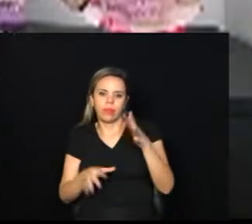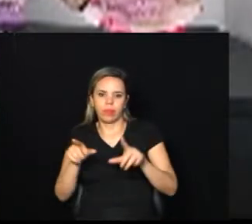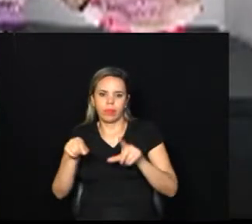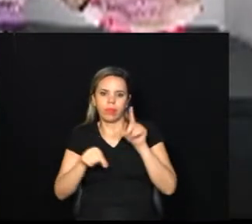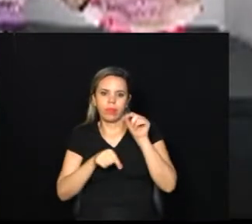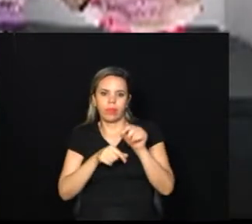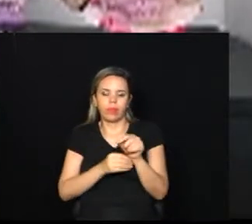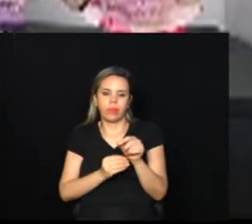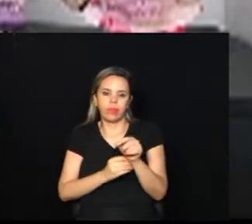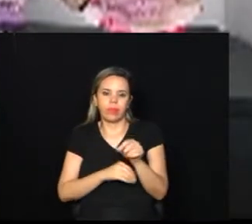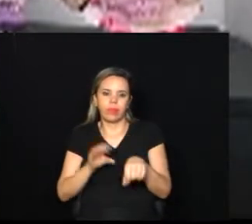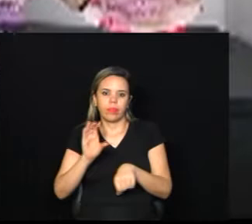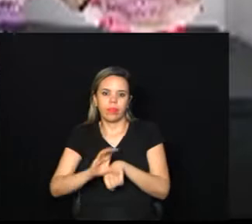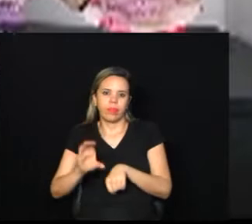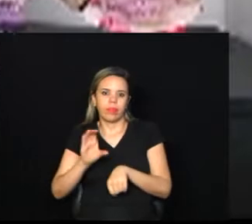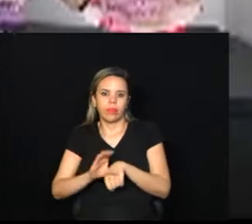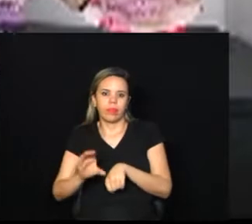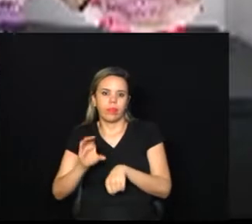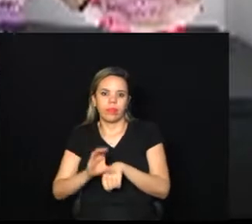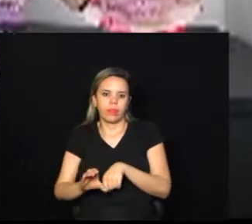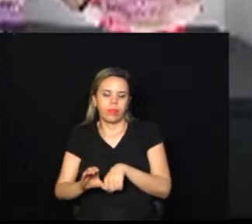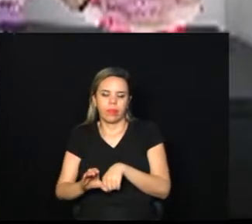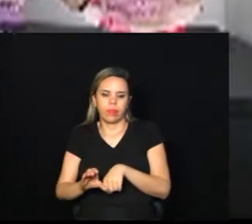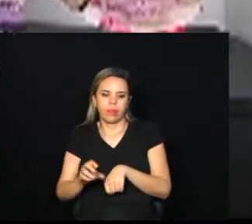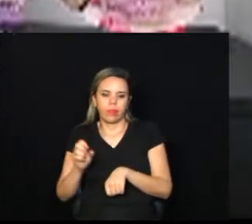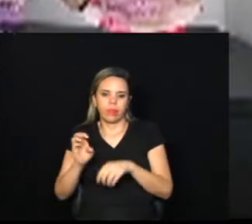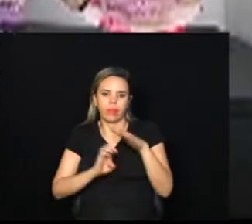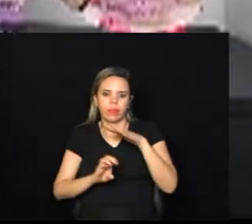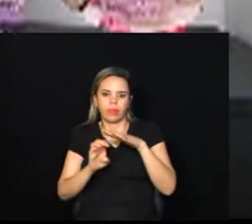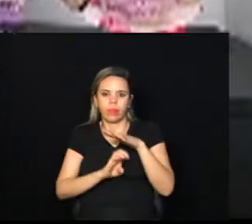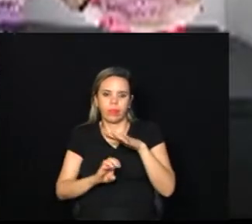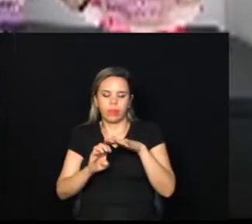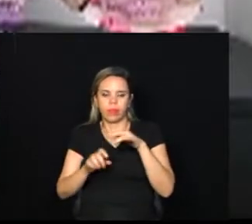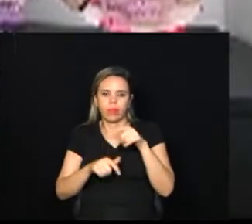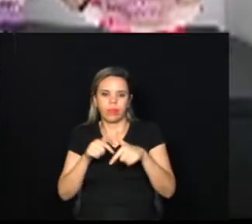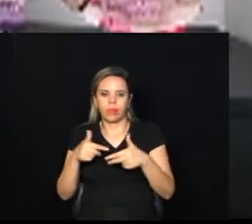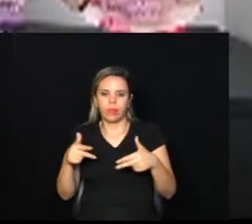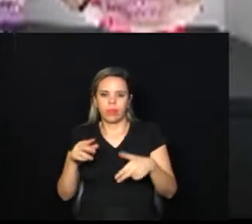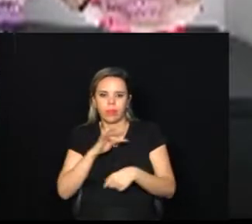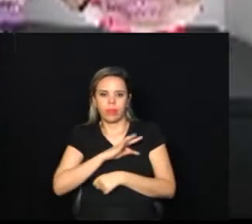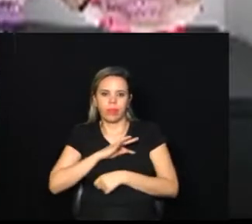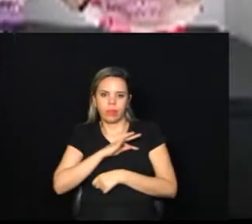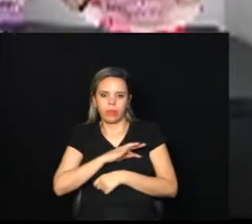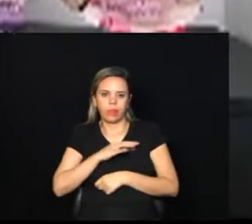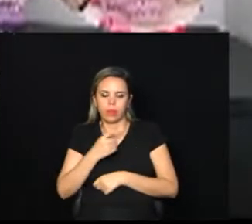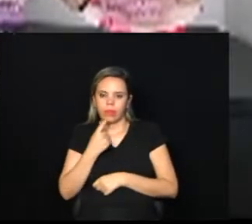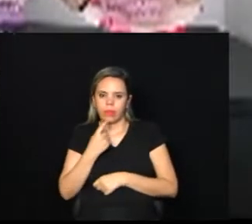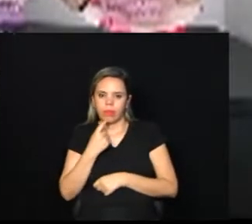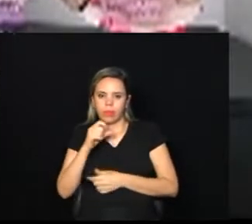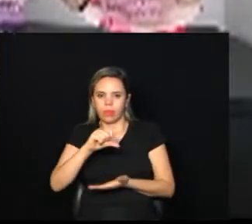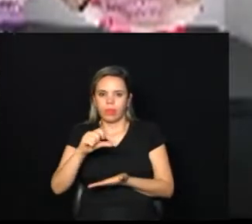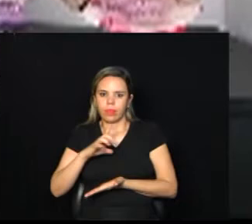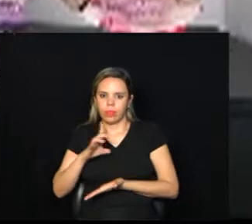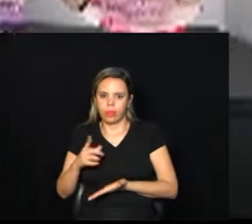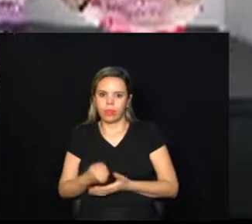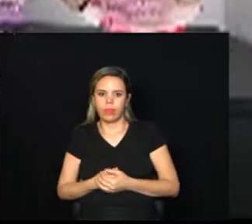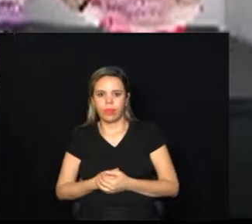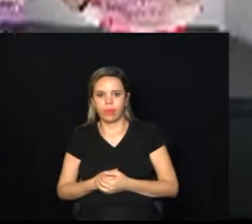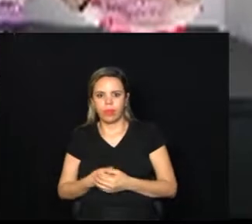opções de cursos e de empresas de mão de obra técnica que Campinas e região